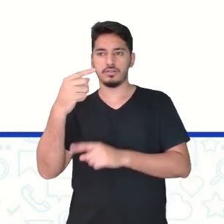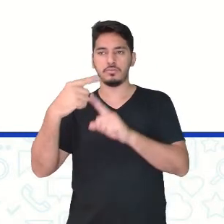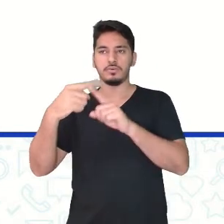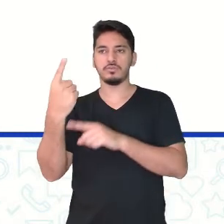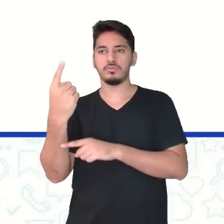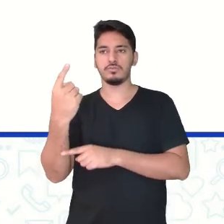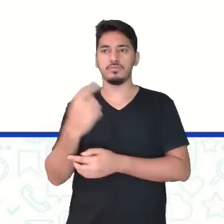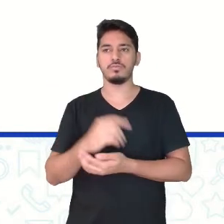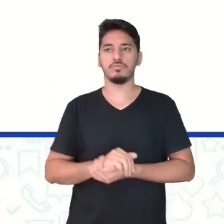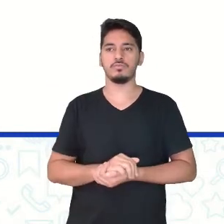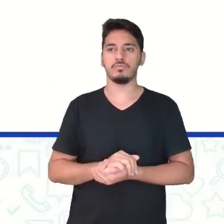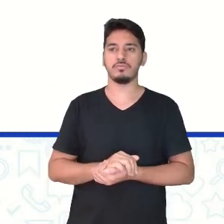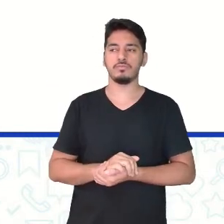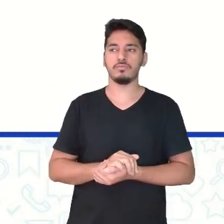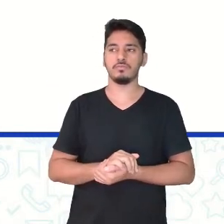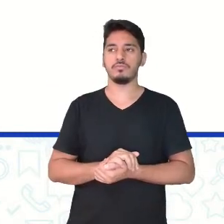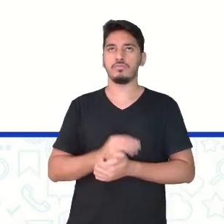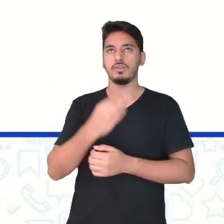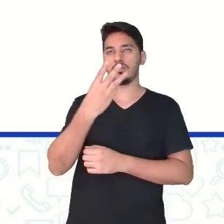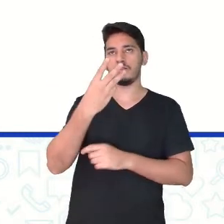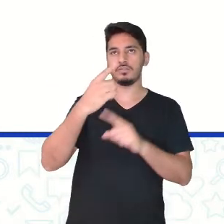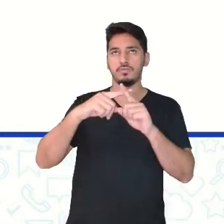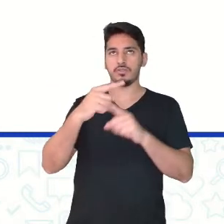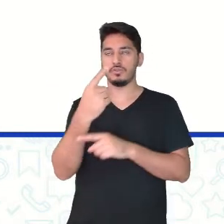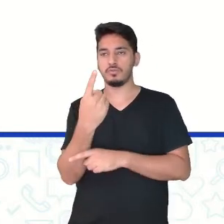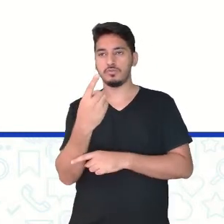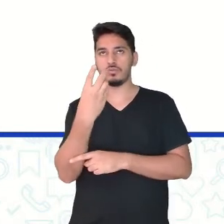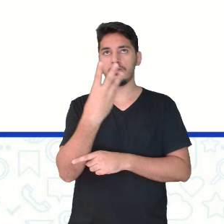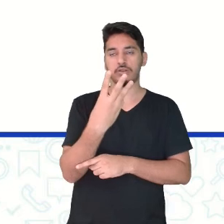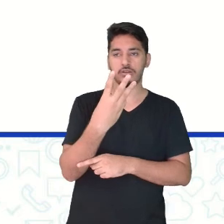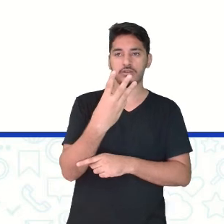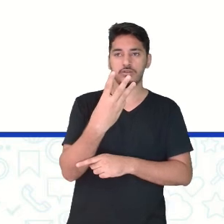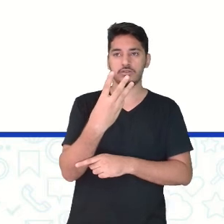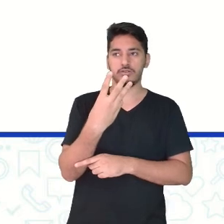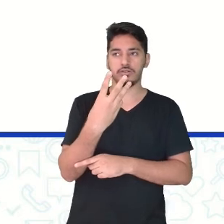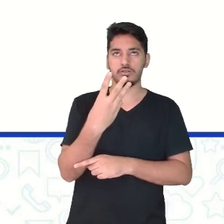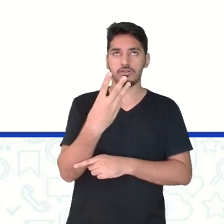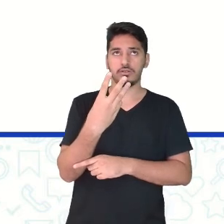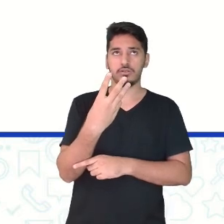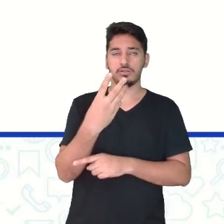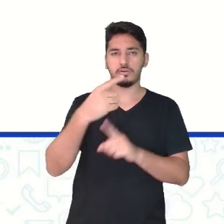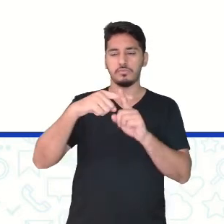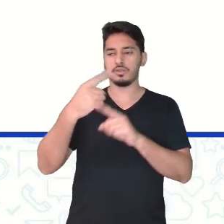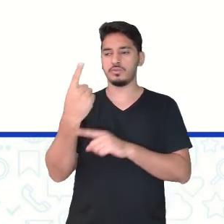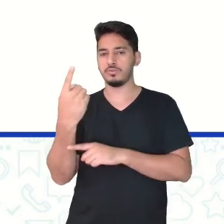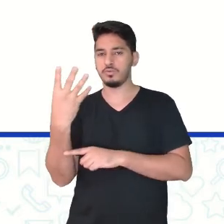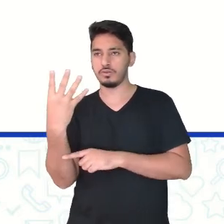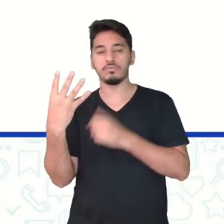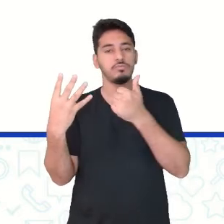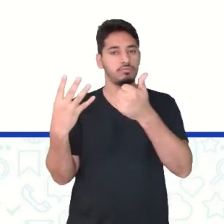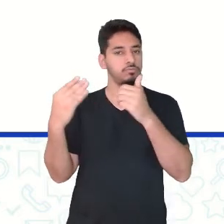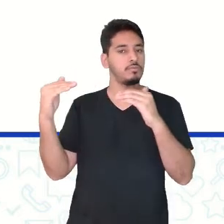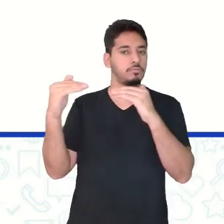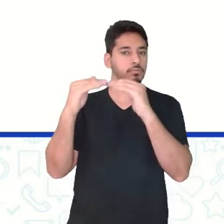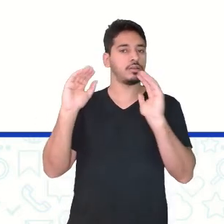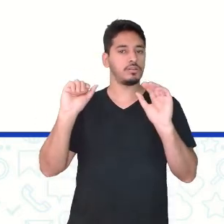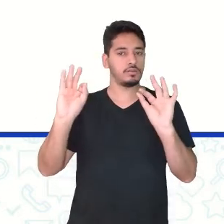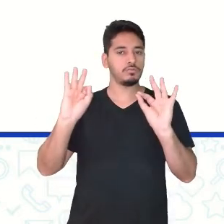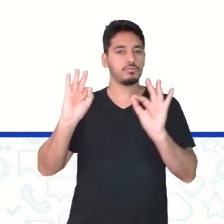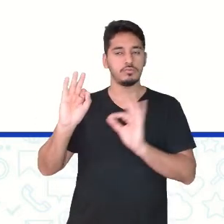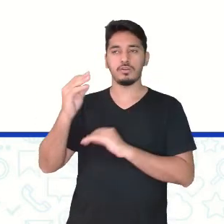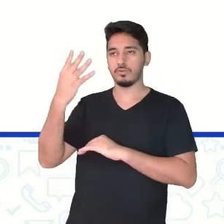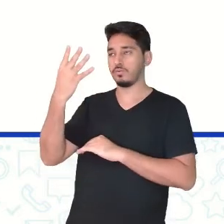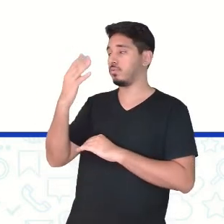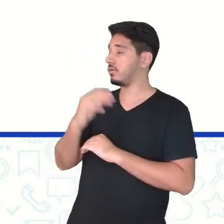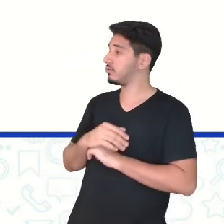N, coloca o número 1. Então, 3 vezes 1, 3. Mais 1, 4. Bateu, ó. 3N mais 1